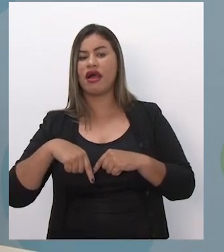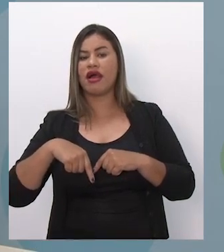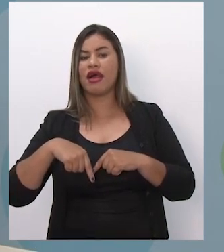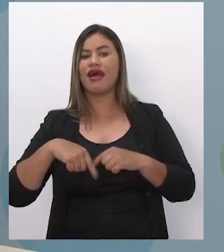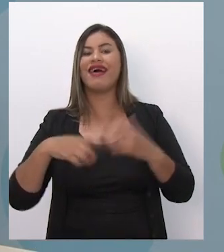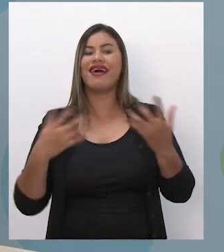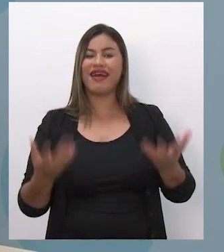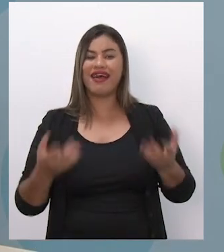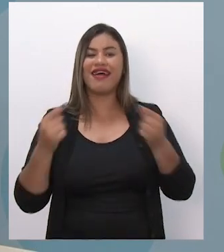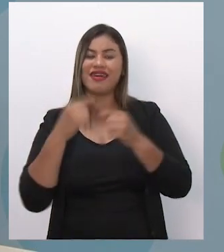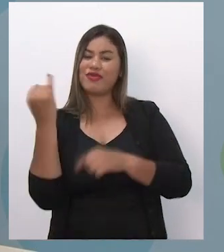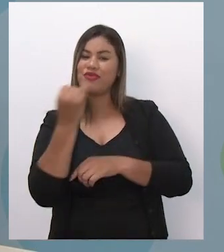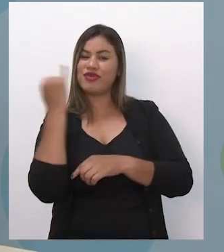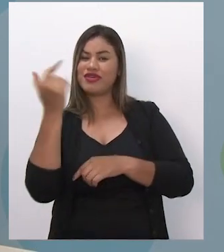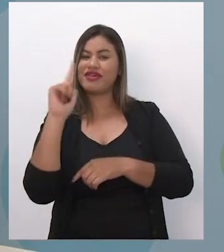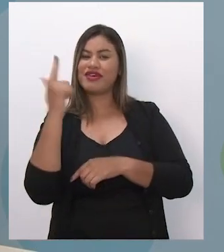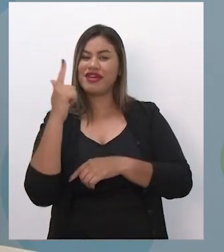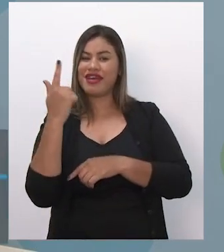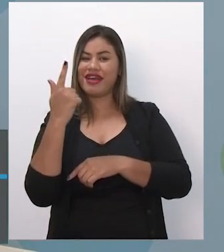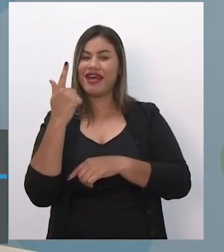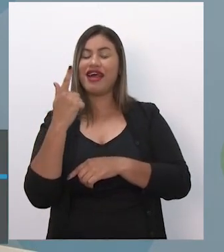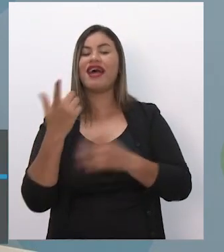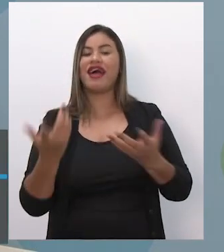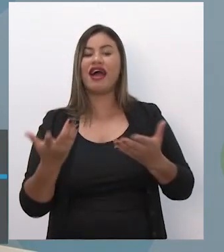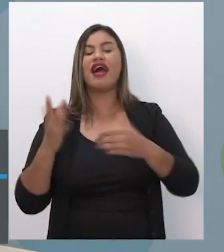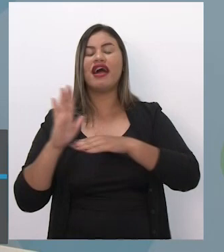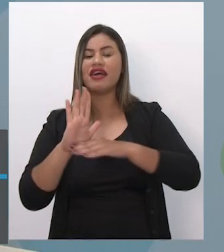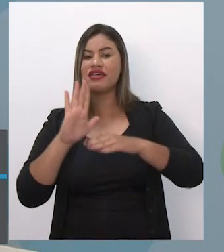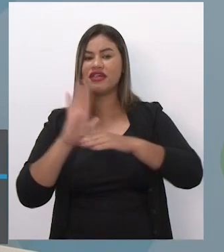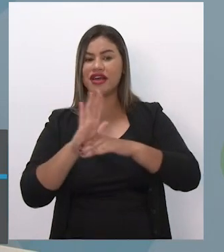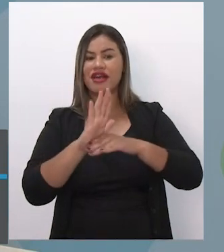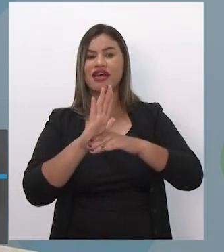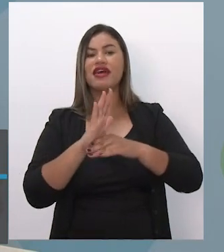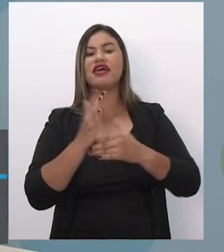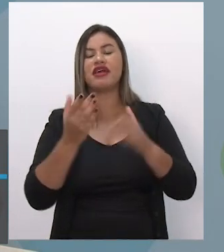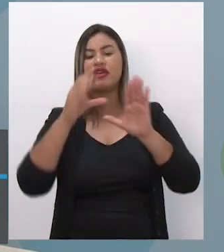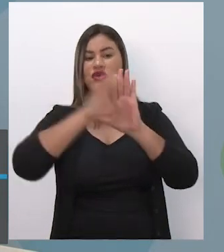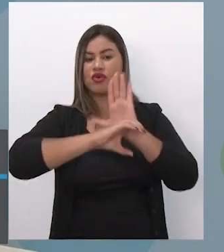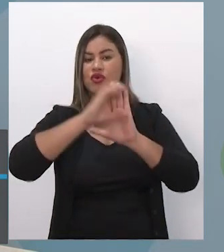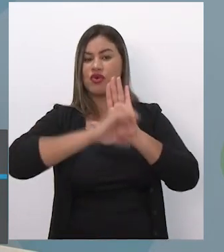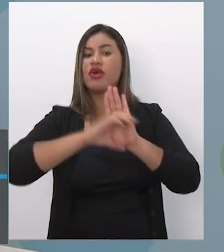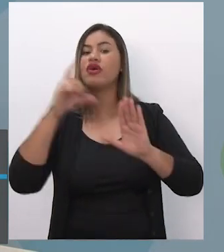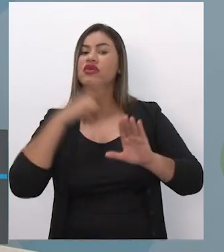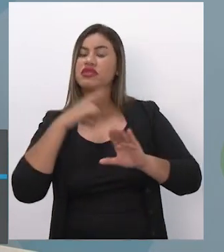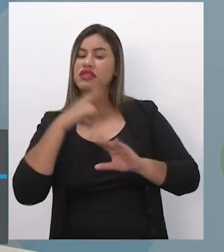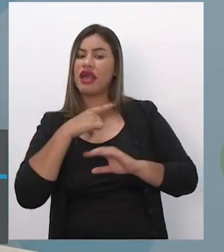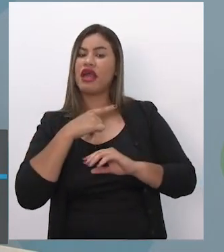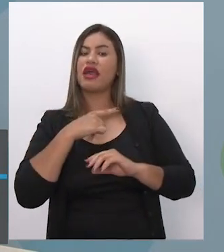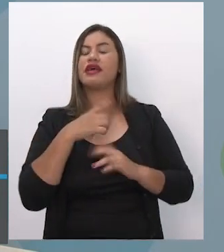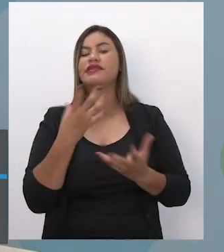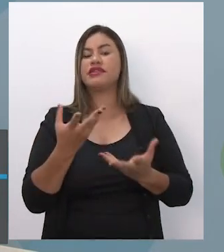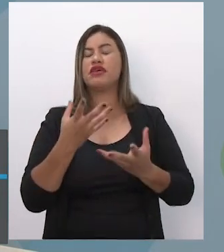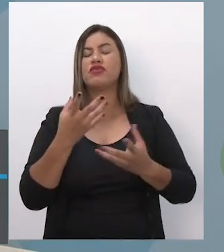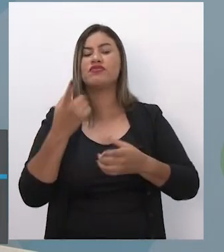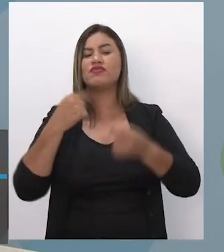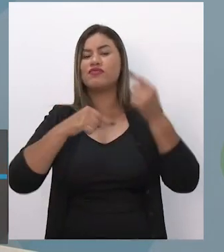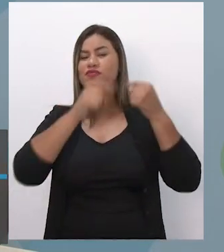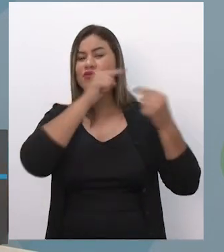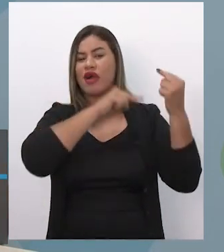é muito importante na geografia hoje em dia e é o que está no nosso currículo. O nosso currículo, só para fazer um